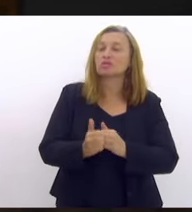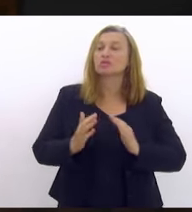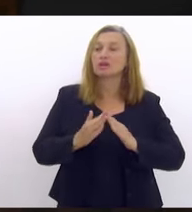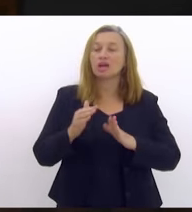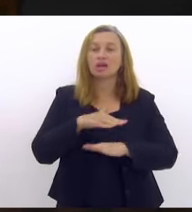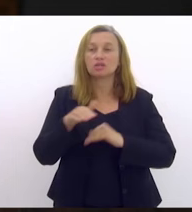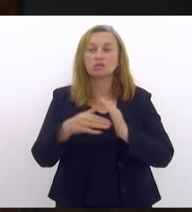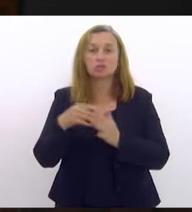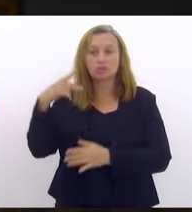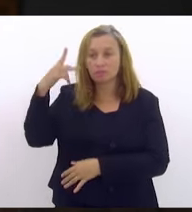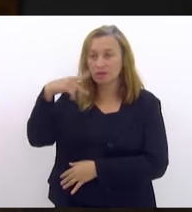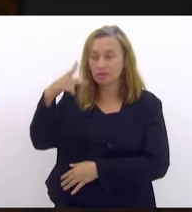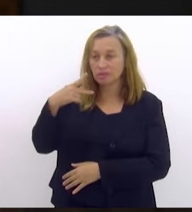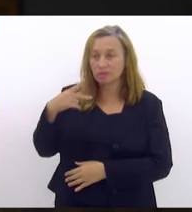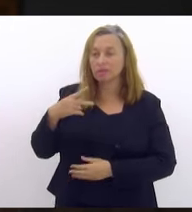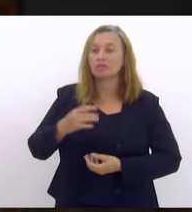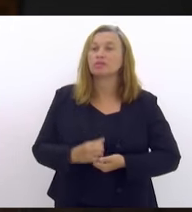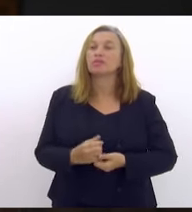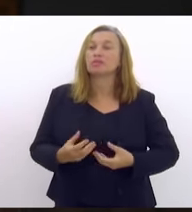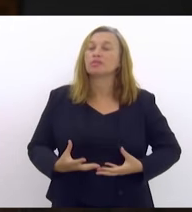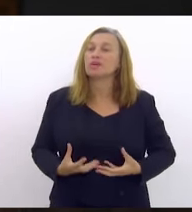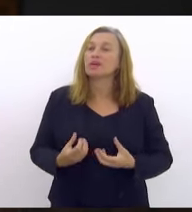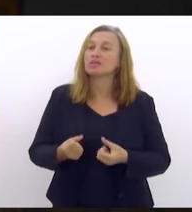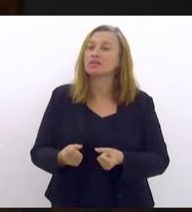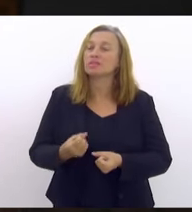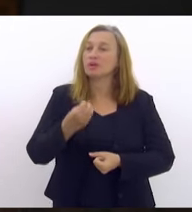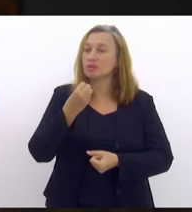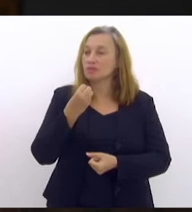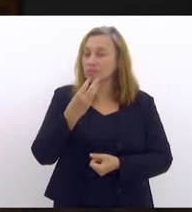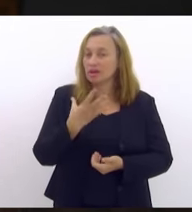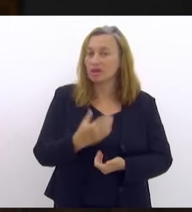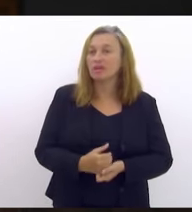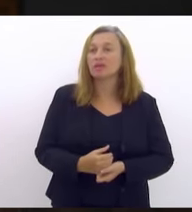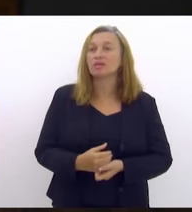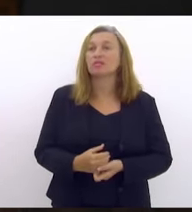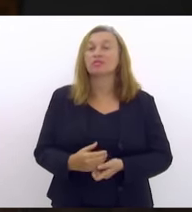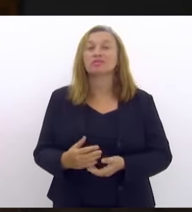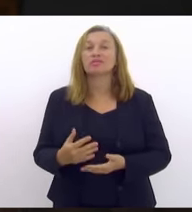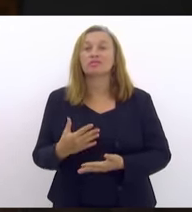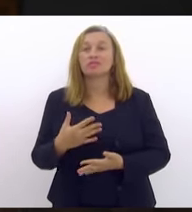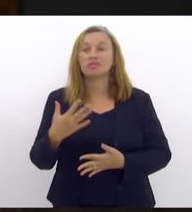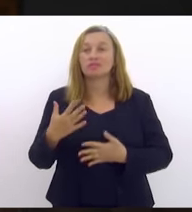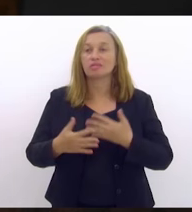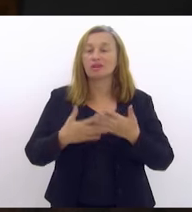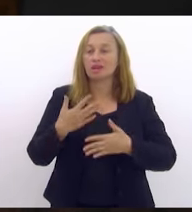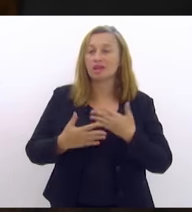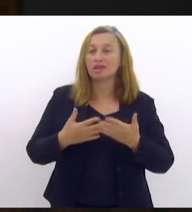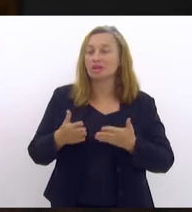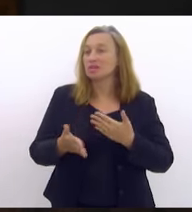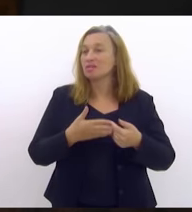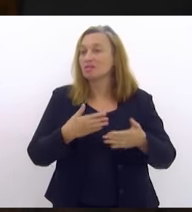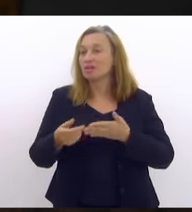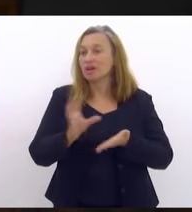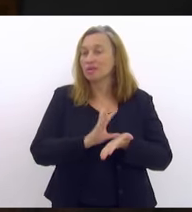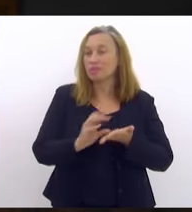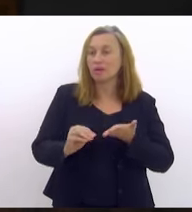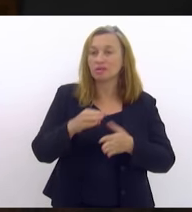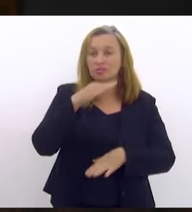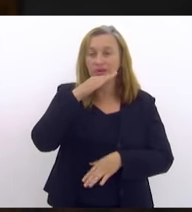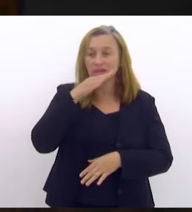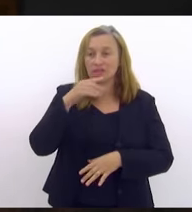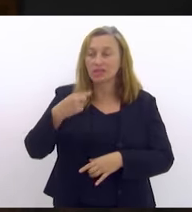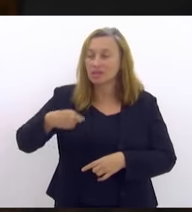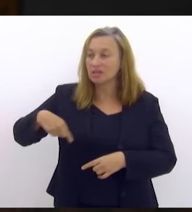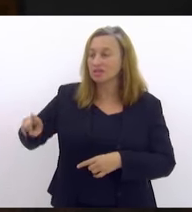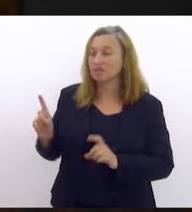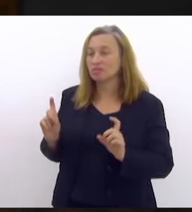todos os parlamentares que me receberam de portas abertas. Eu acho o máximo, porque qualquer pauta de Mangaratiba, eles vão até o meu